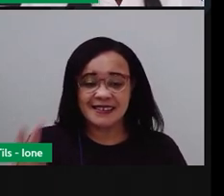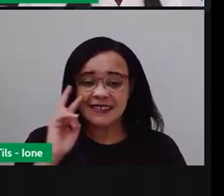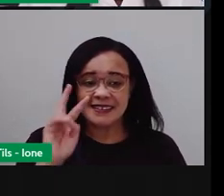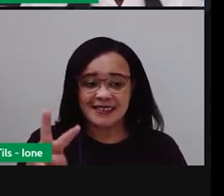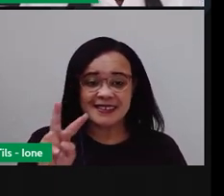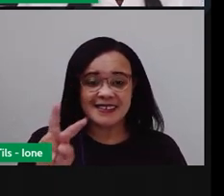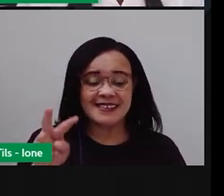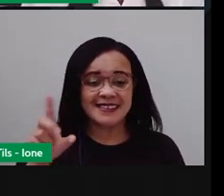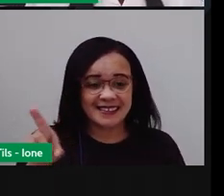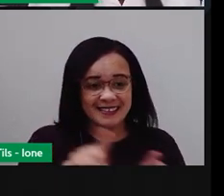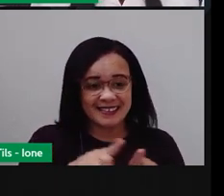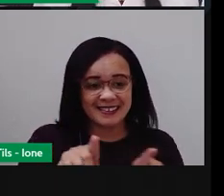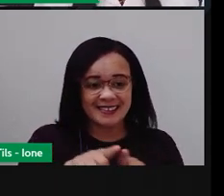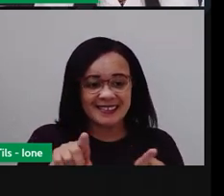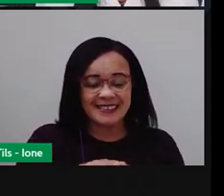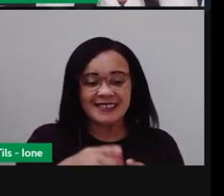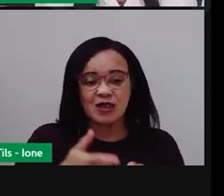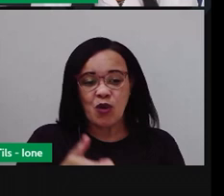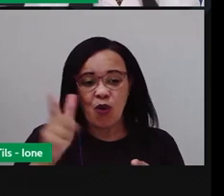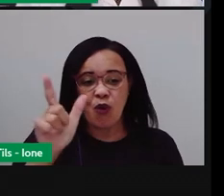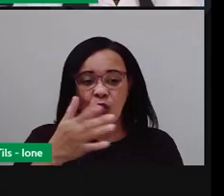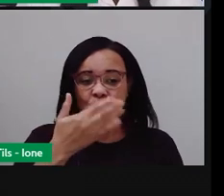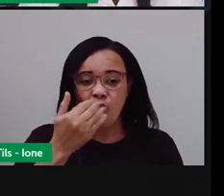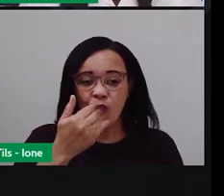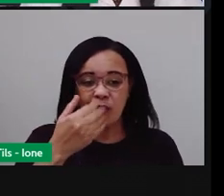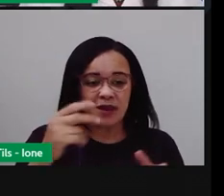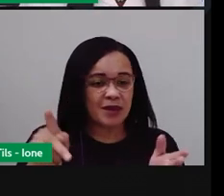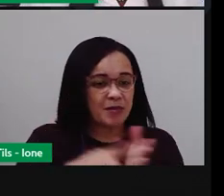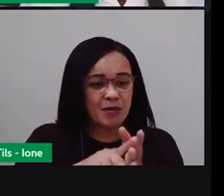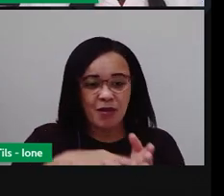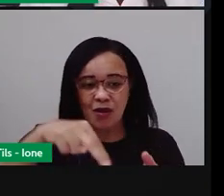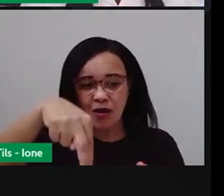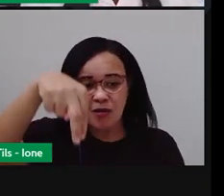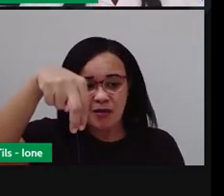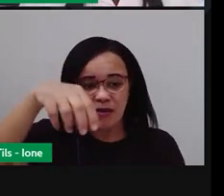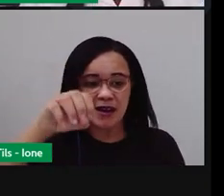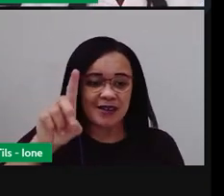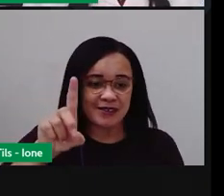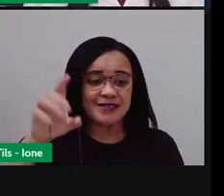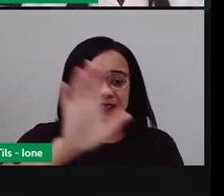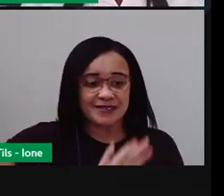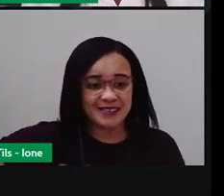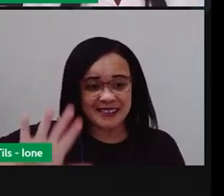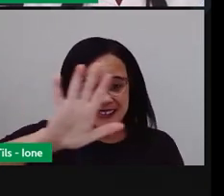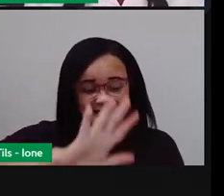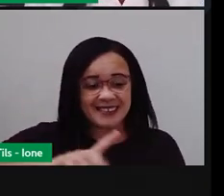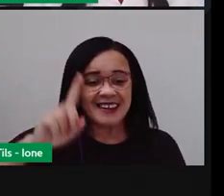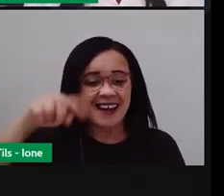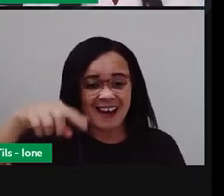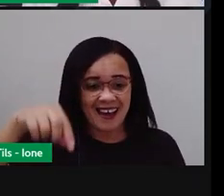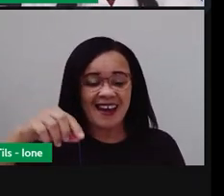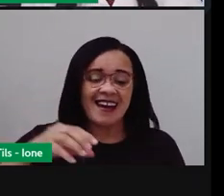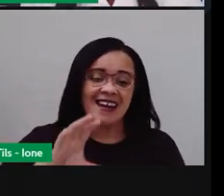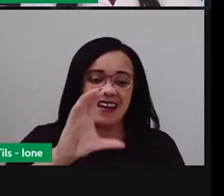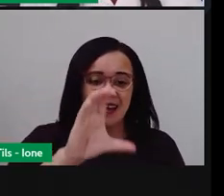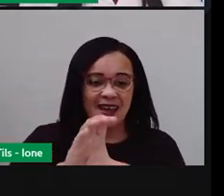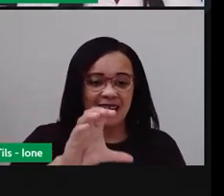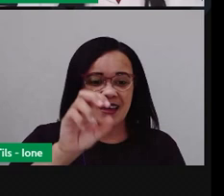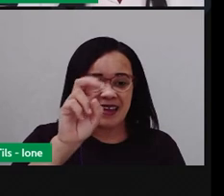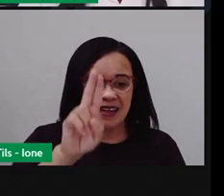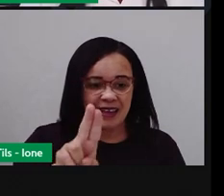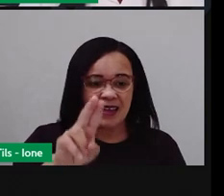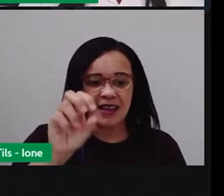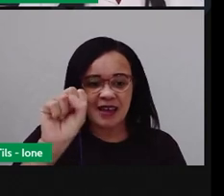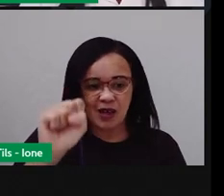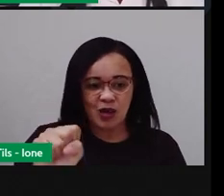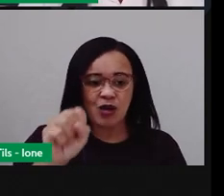Tem também aí cuscuz, milho, que pode ser servido cozido, né?